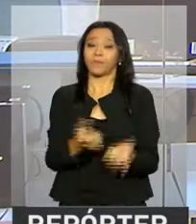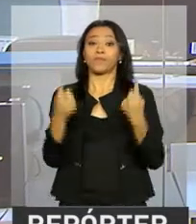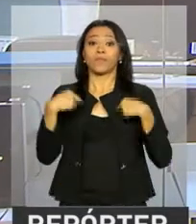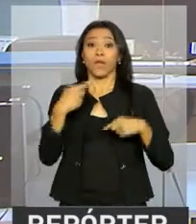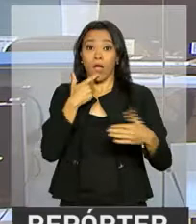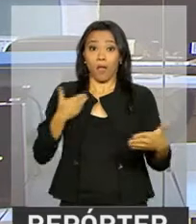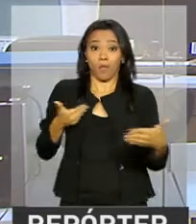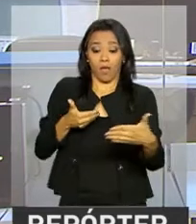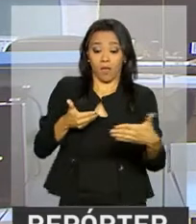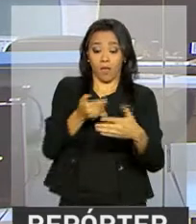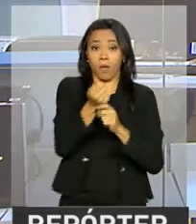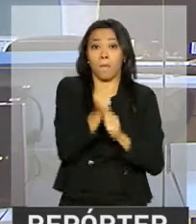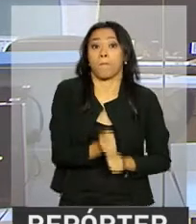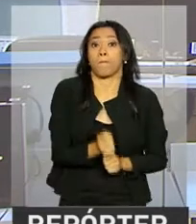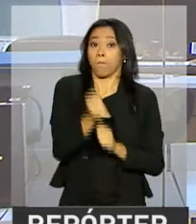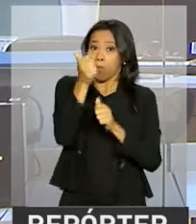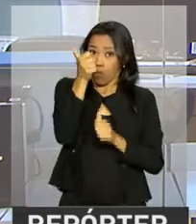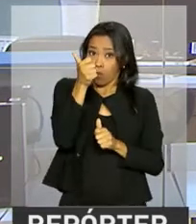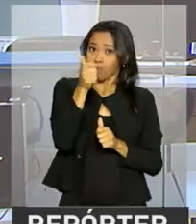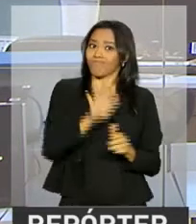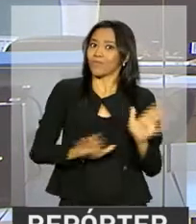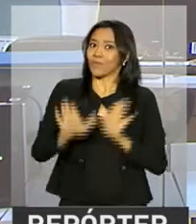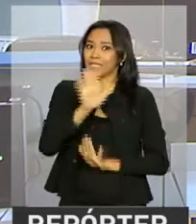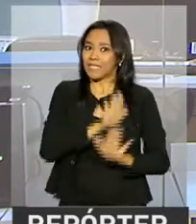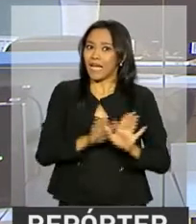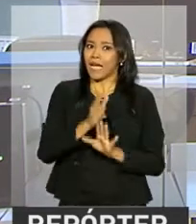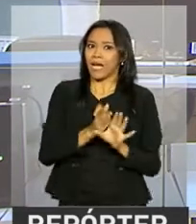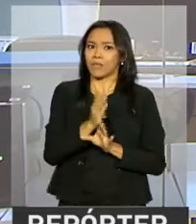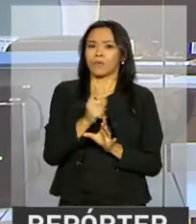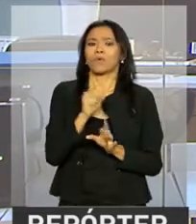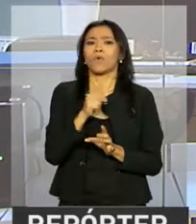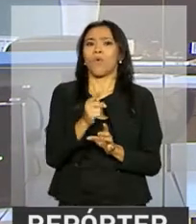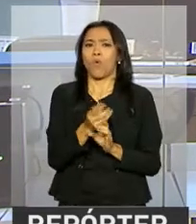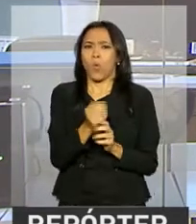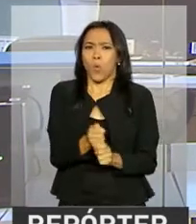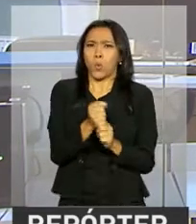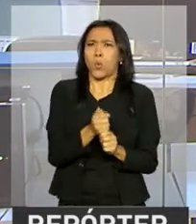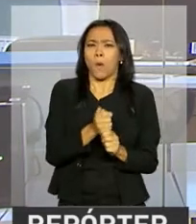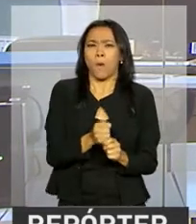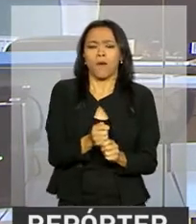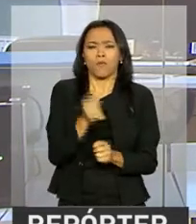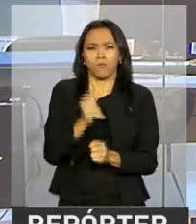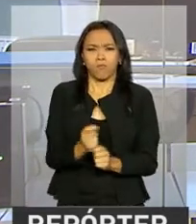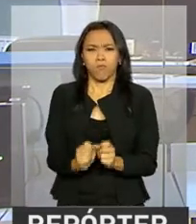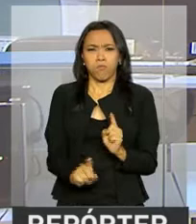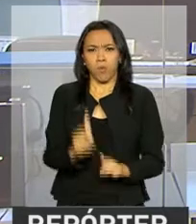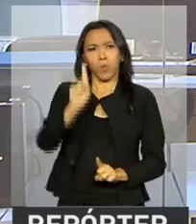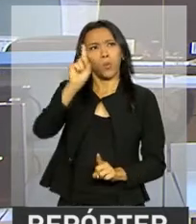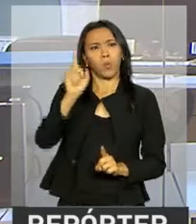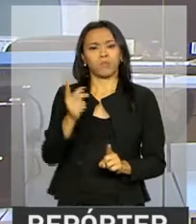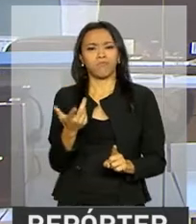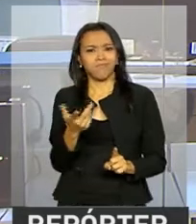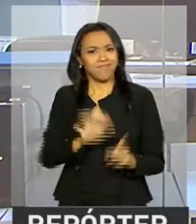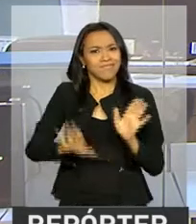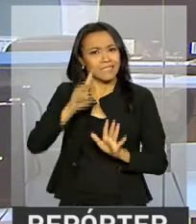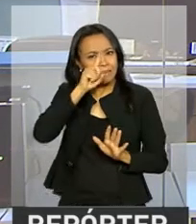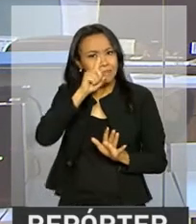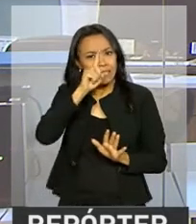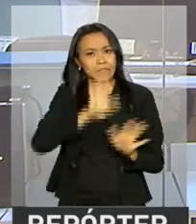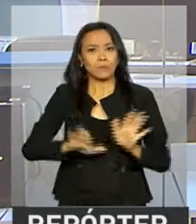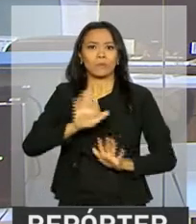aproximando vai redobrar a atenção com o uso de fogos de artifício todo cuidado é pouco para que a comemoração não acabe